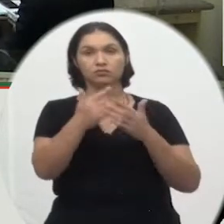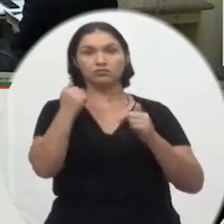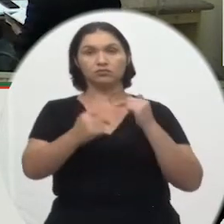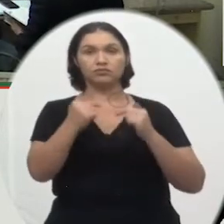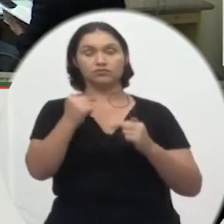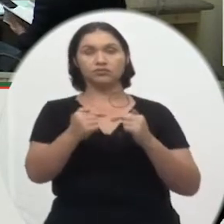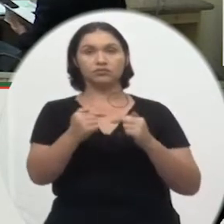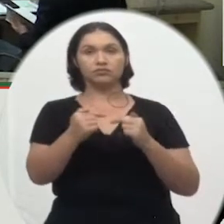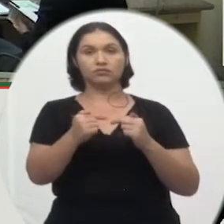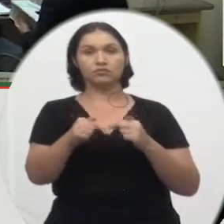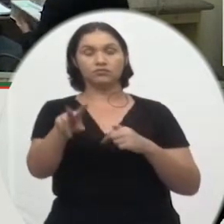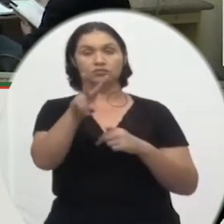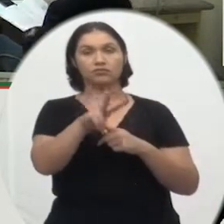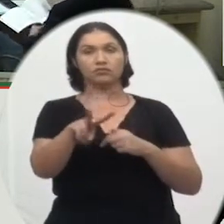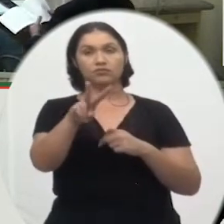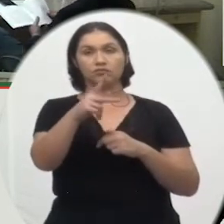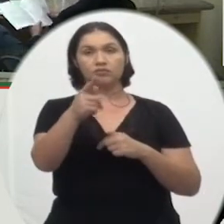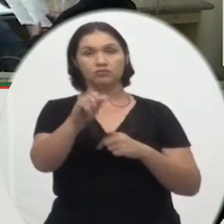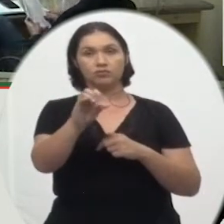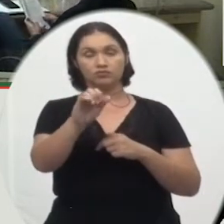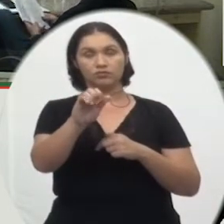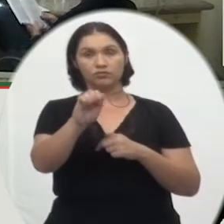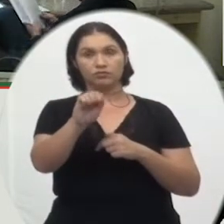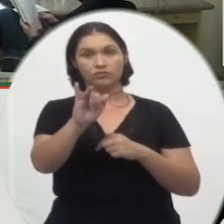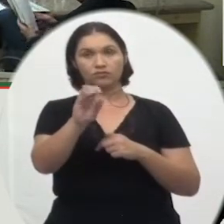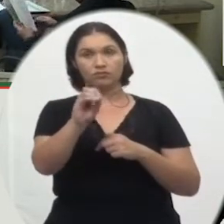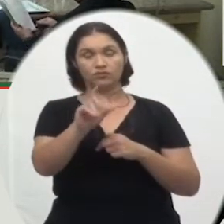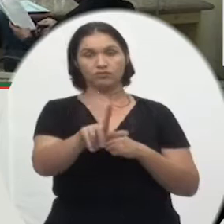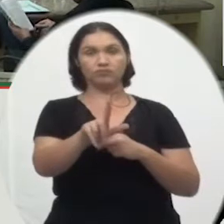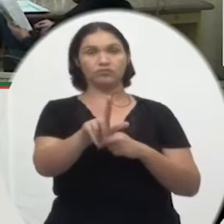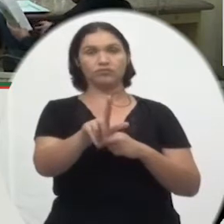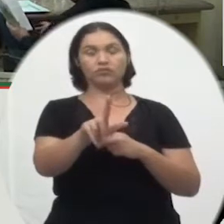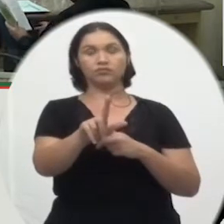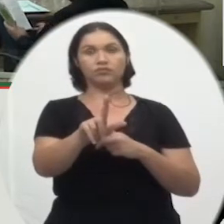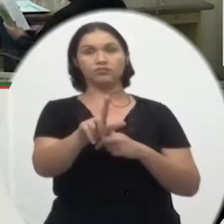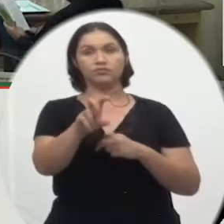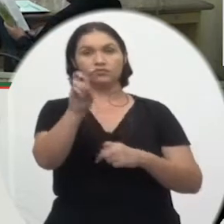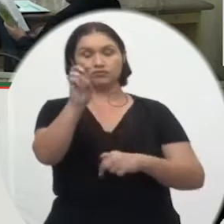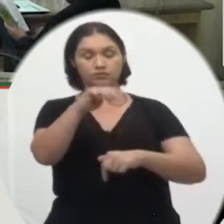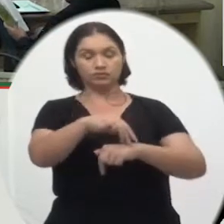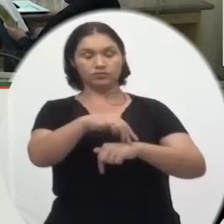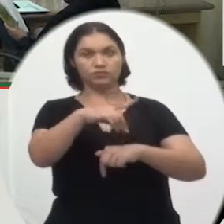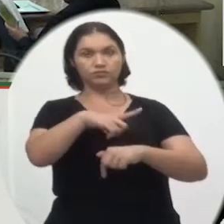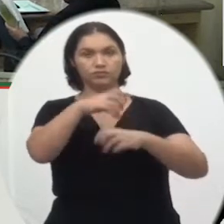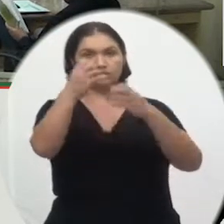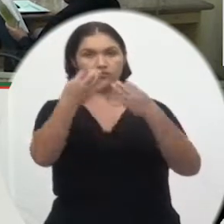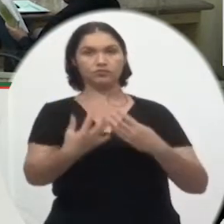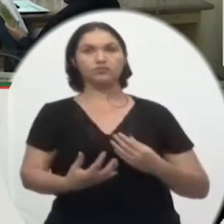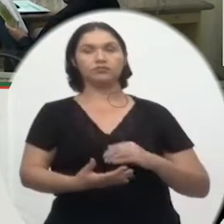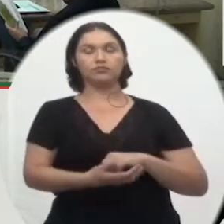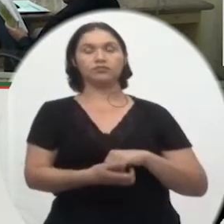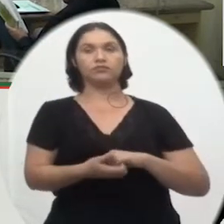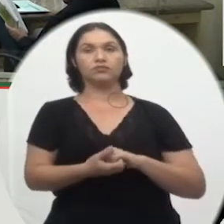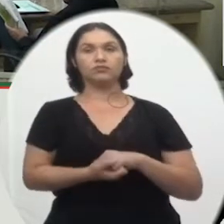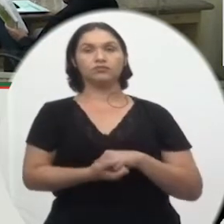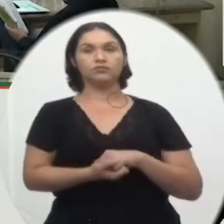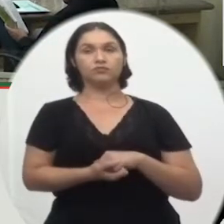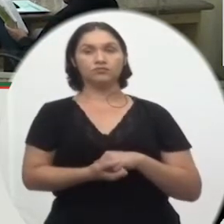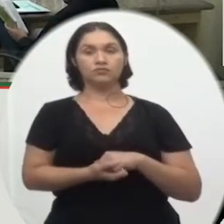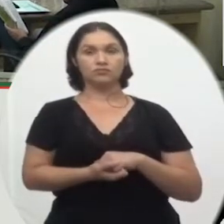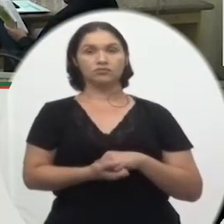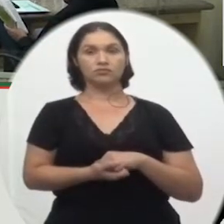discussão. Com a palavra o vereador proponente, vereador Edson do Nascimento. Vossa Excelência dispõe de 5 minutos.